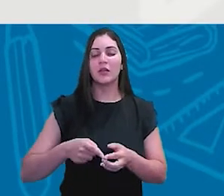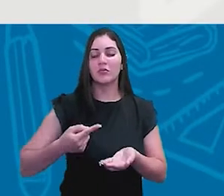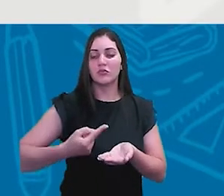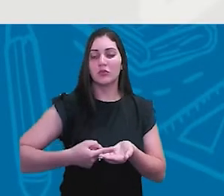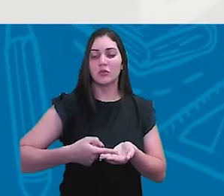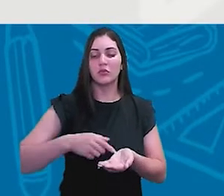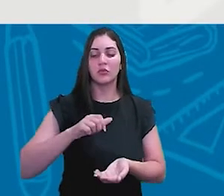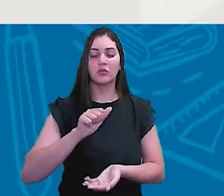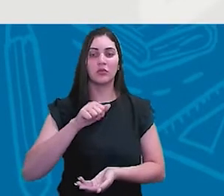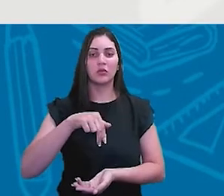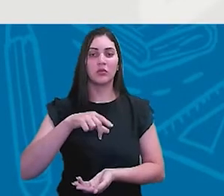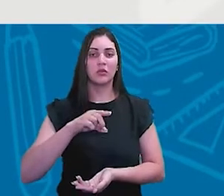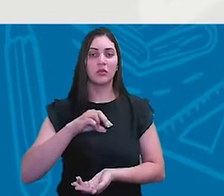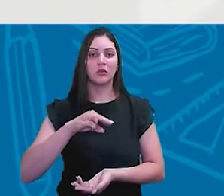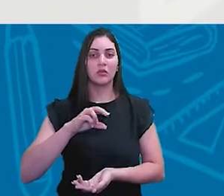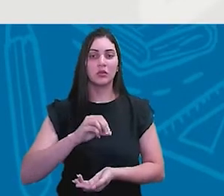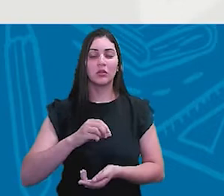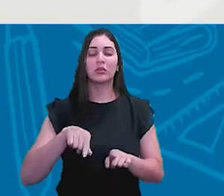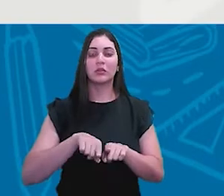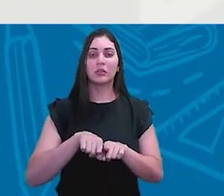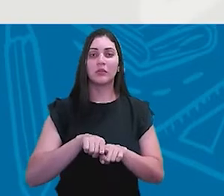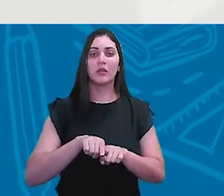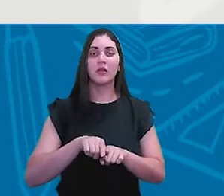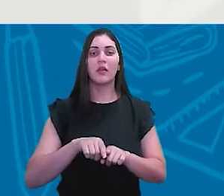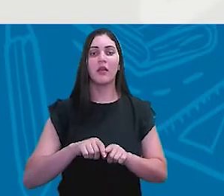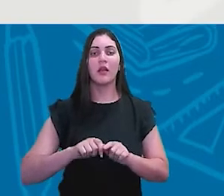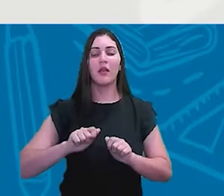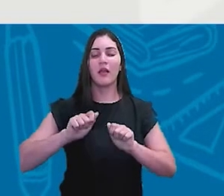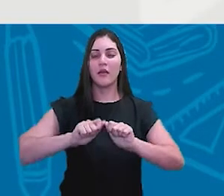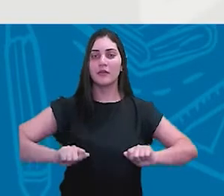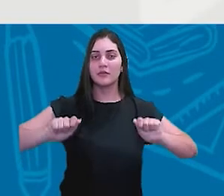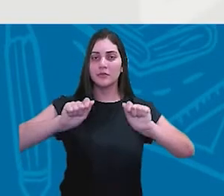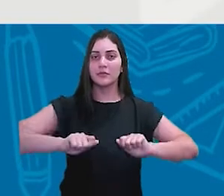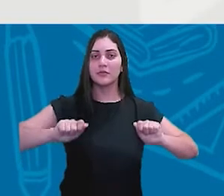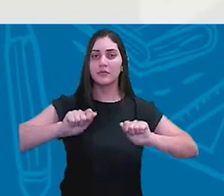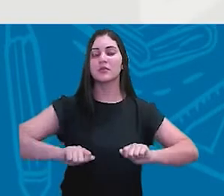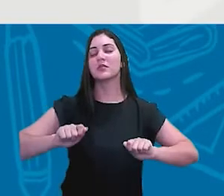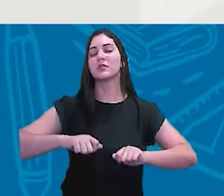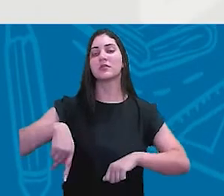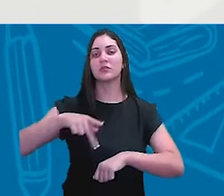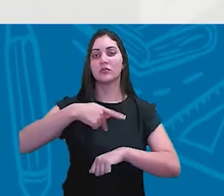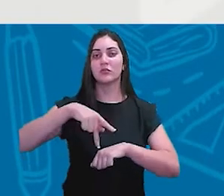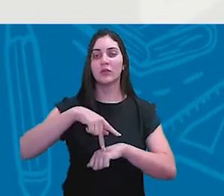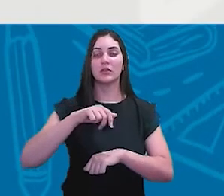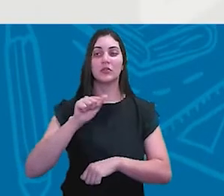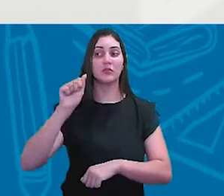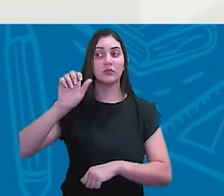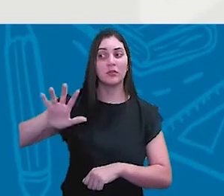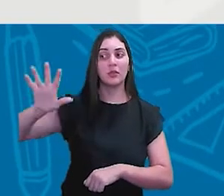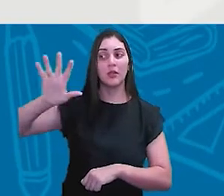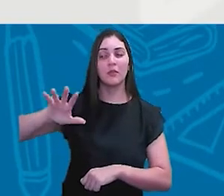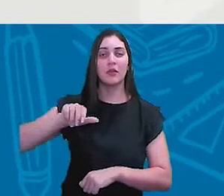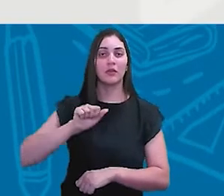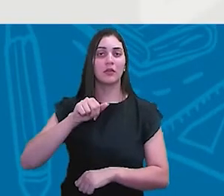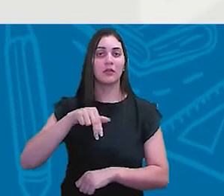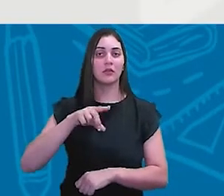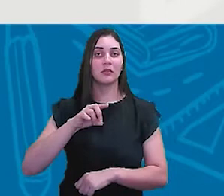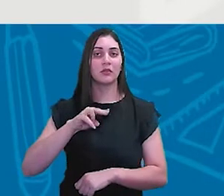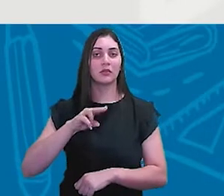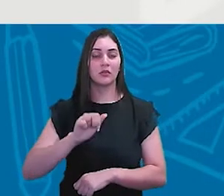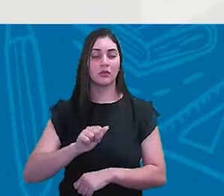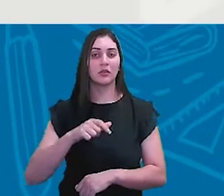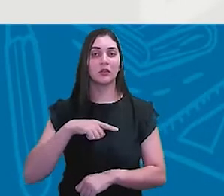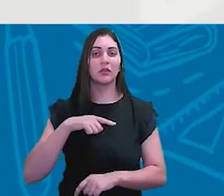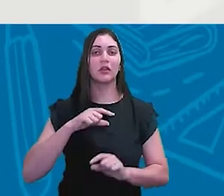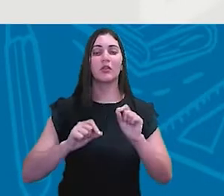ou a Associação, né, dos países, né, da América Andina, né, que tem